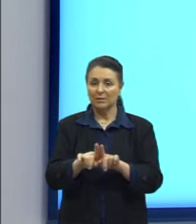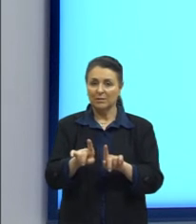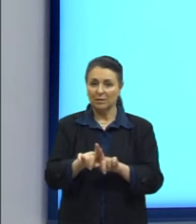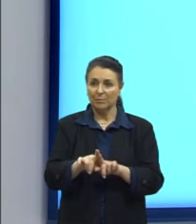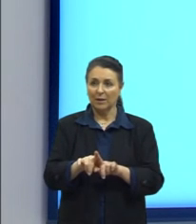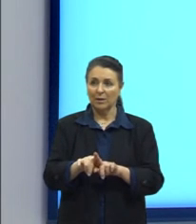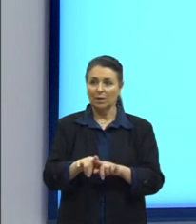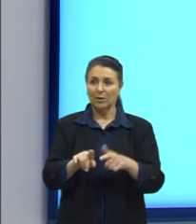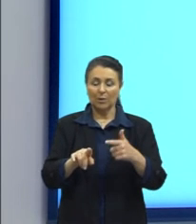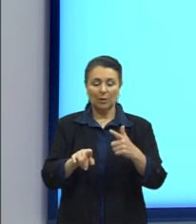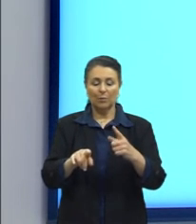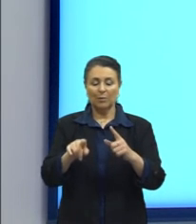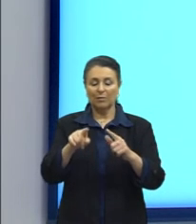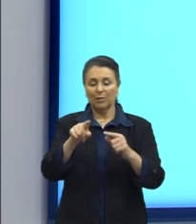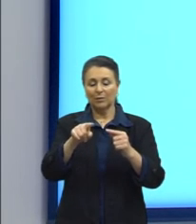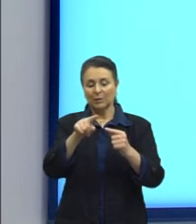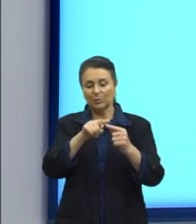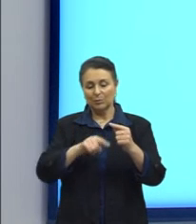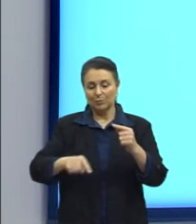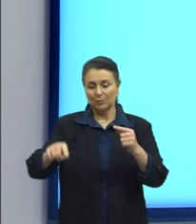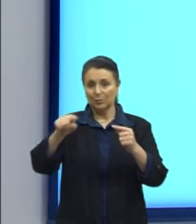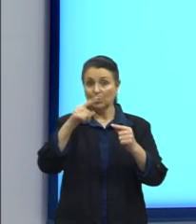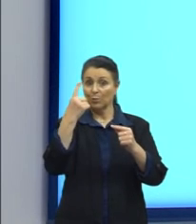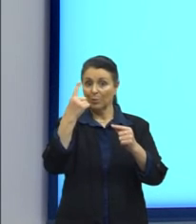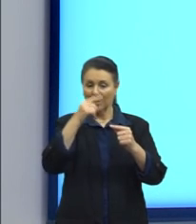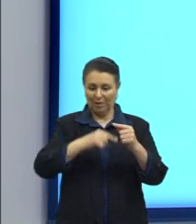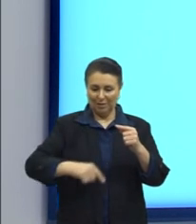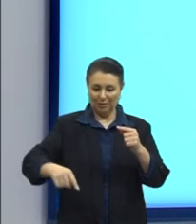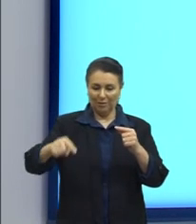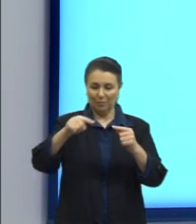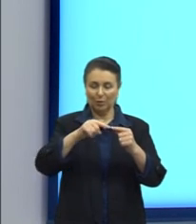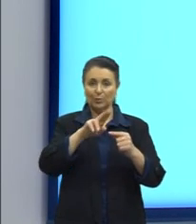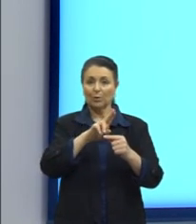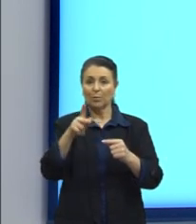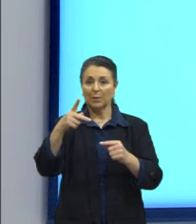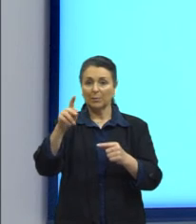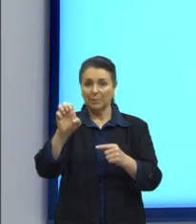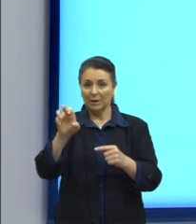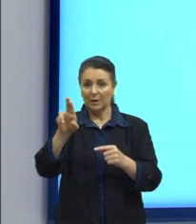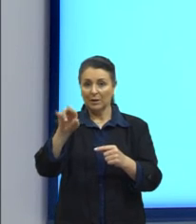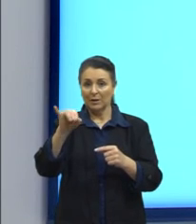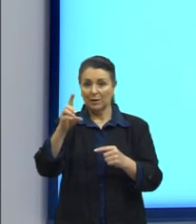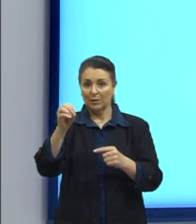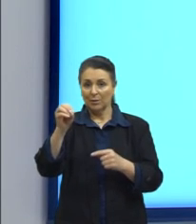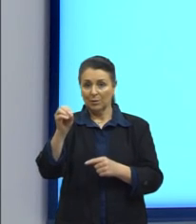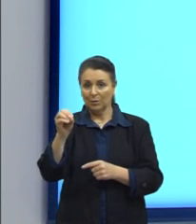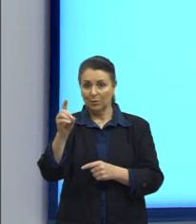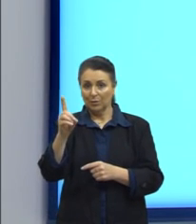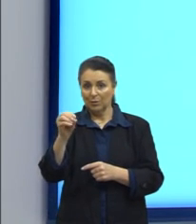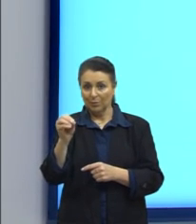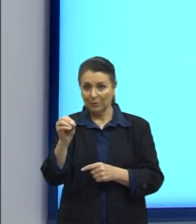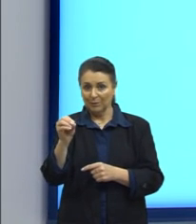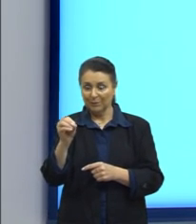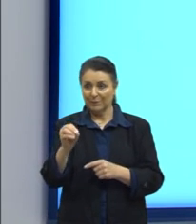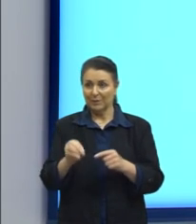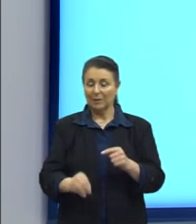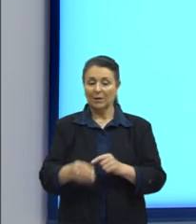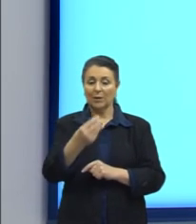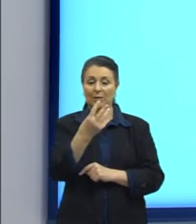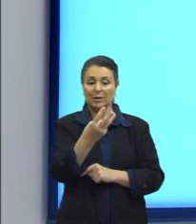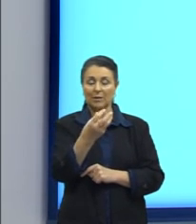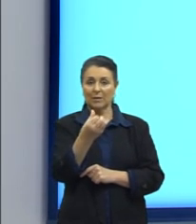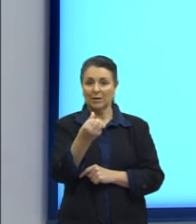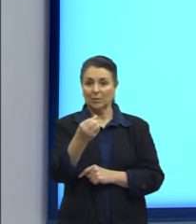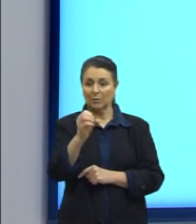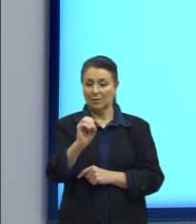uma volta no círculo a gente tem o período que é esse T aqui que a gente por isso que eu marquei até 360